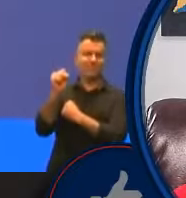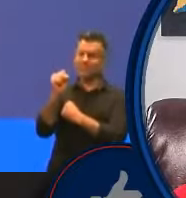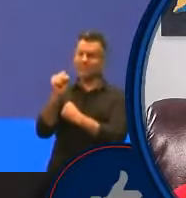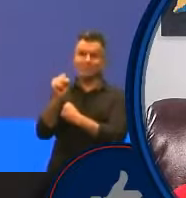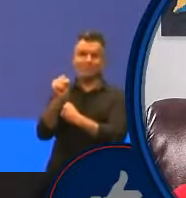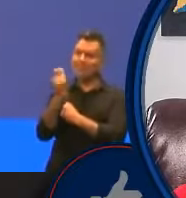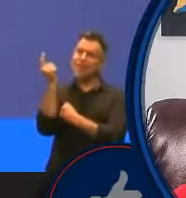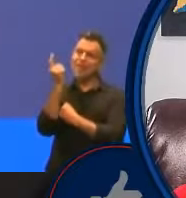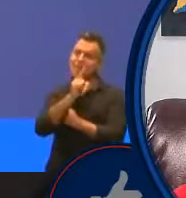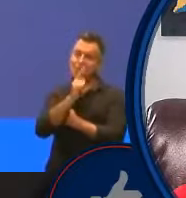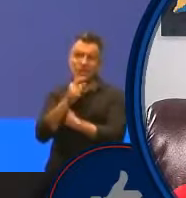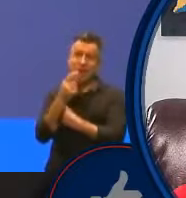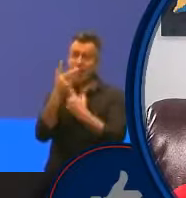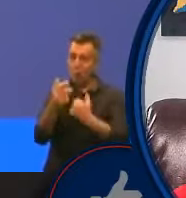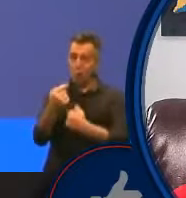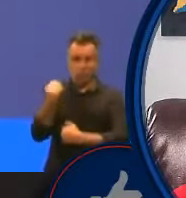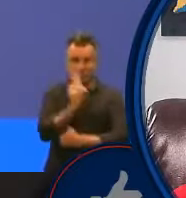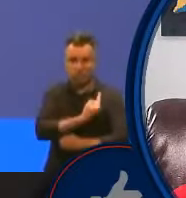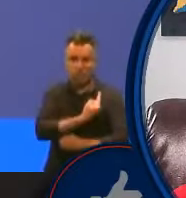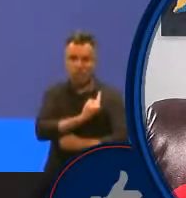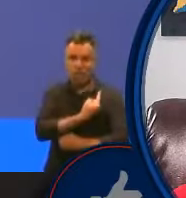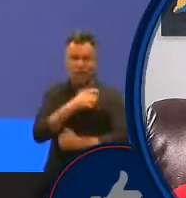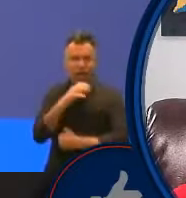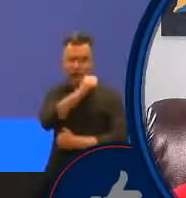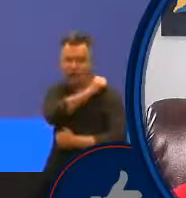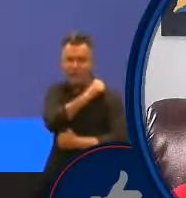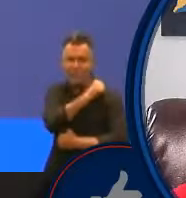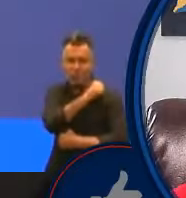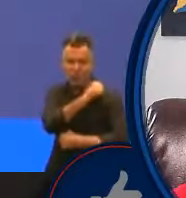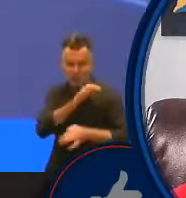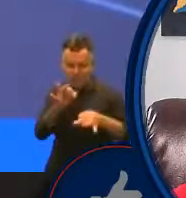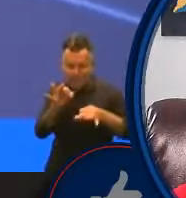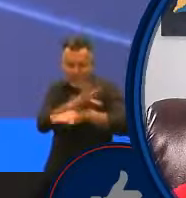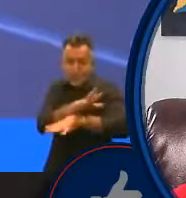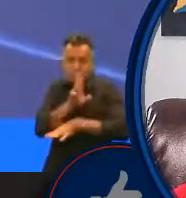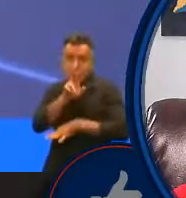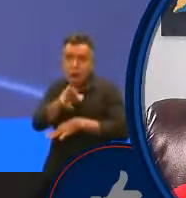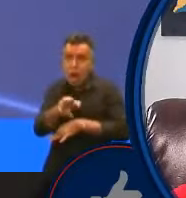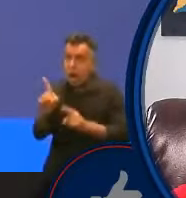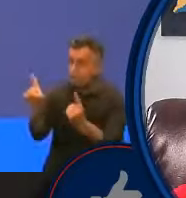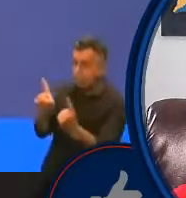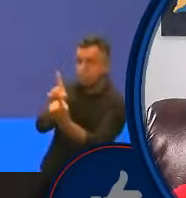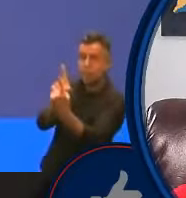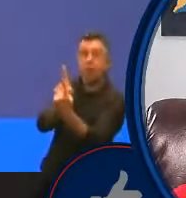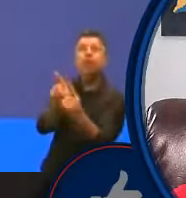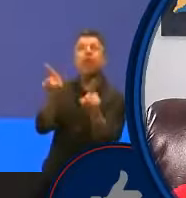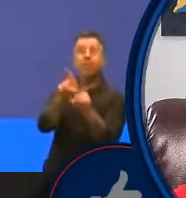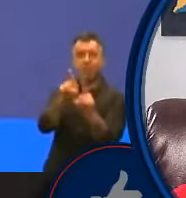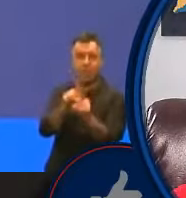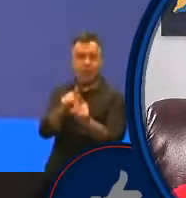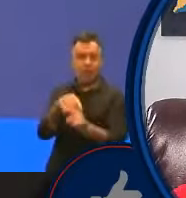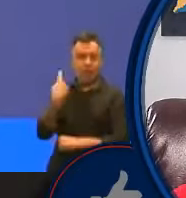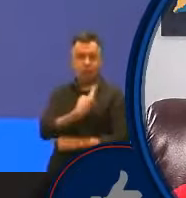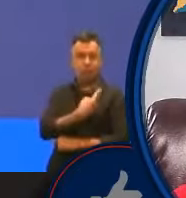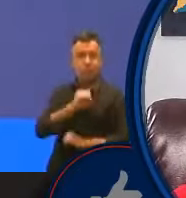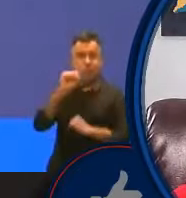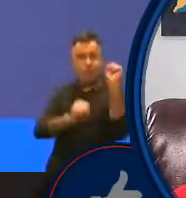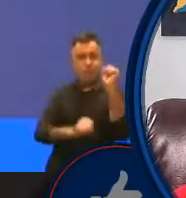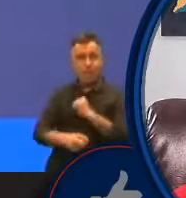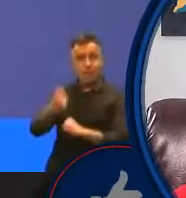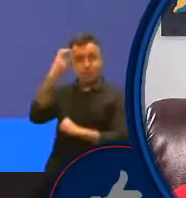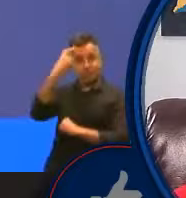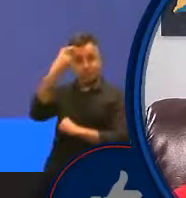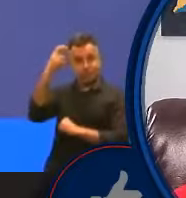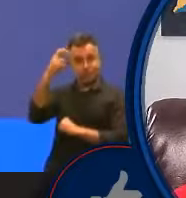chegar tão perto, tão rápido e com tantas soluções para o cliente e para o seller como a gente.